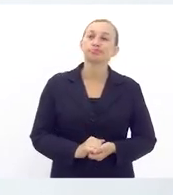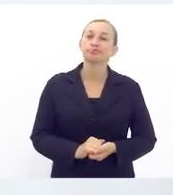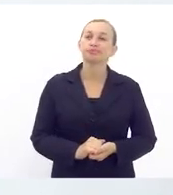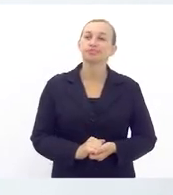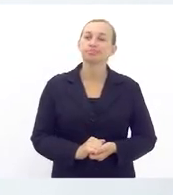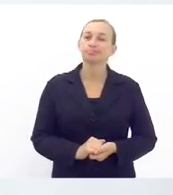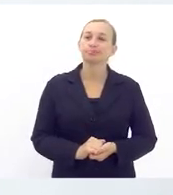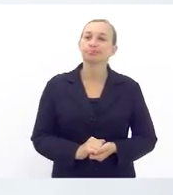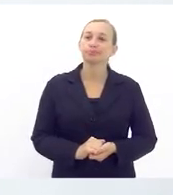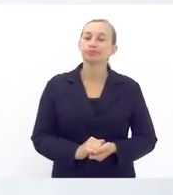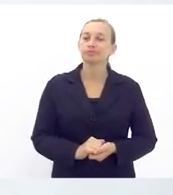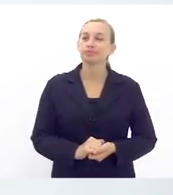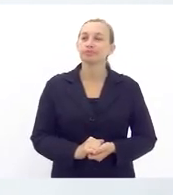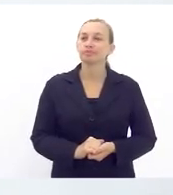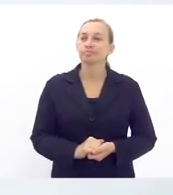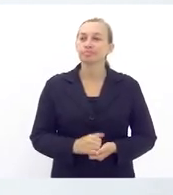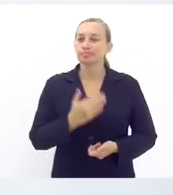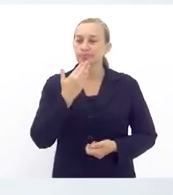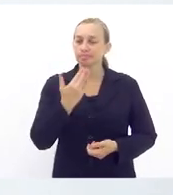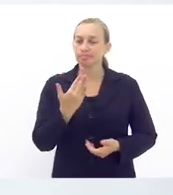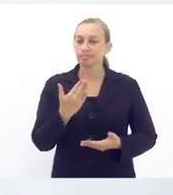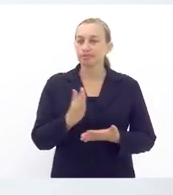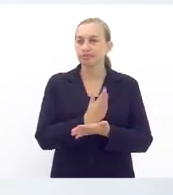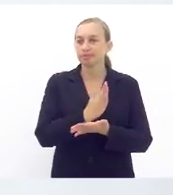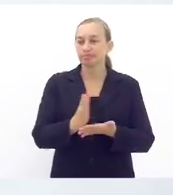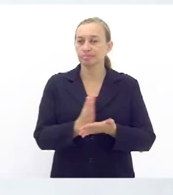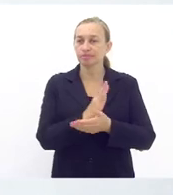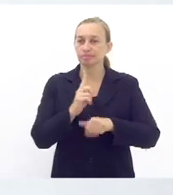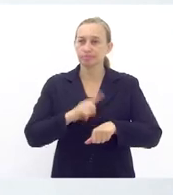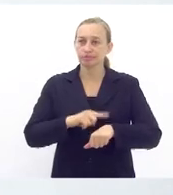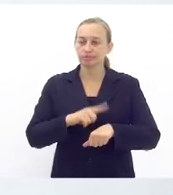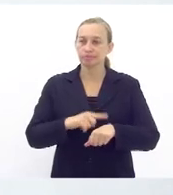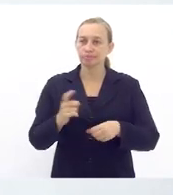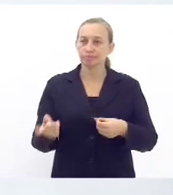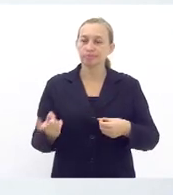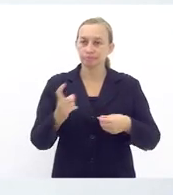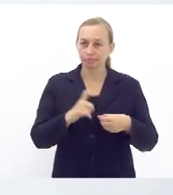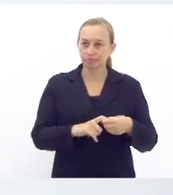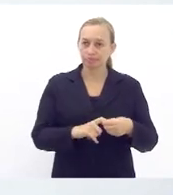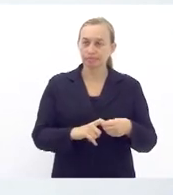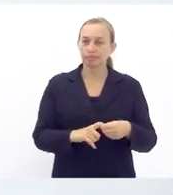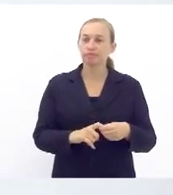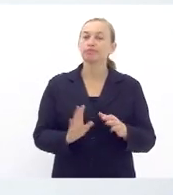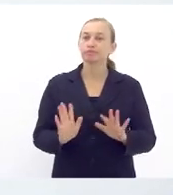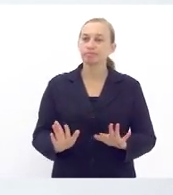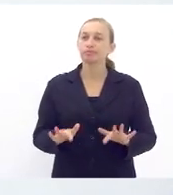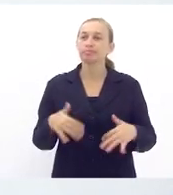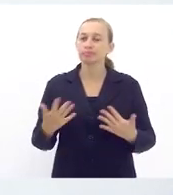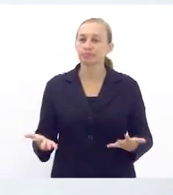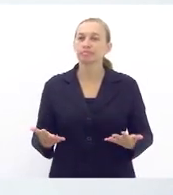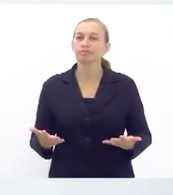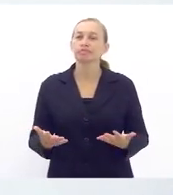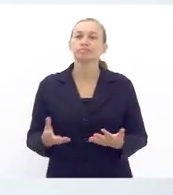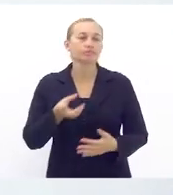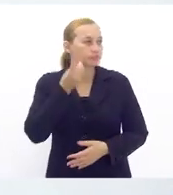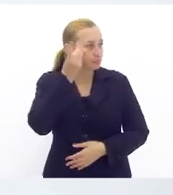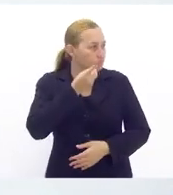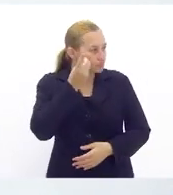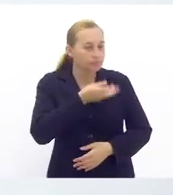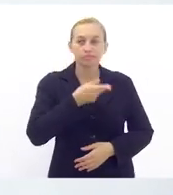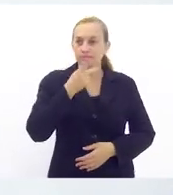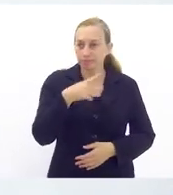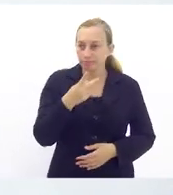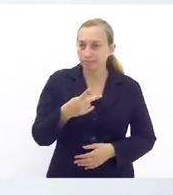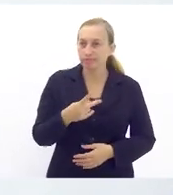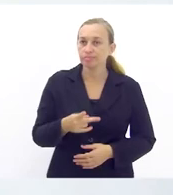pretendia sugerindo algumas etapas para o ataque da recuperação do bem então quando os deputados falam né sobre